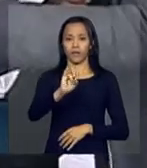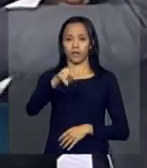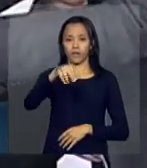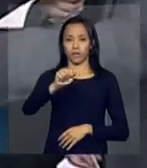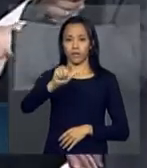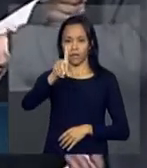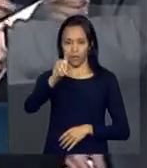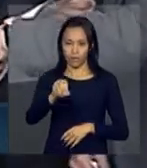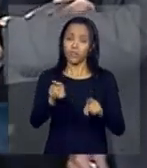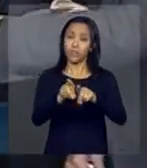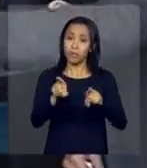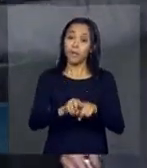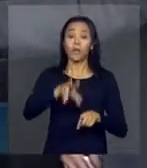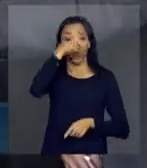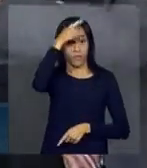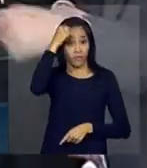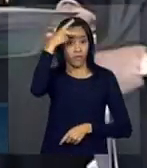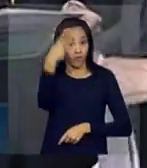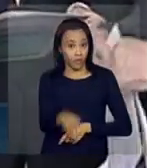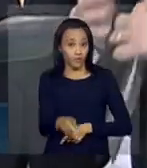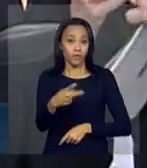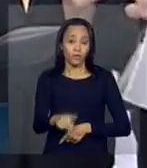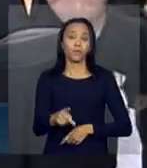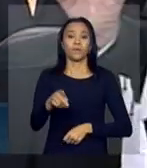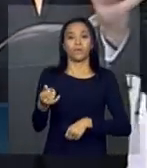do prefeito de Porto Alegre, José Fortunati.